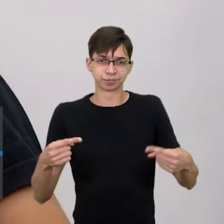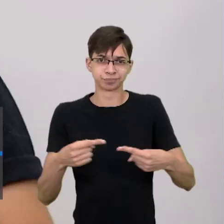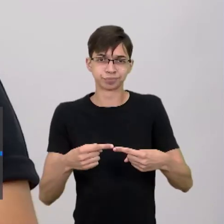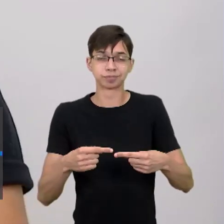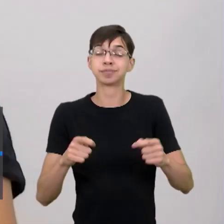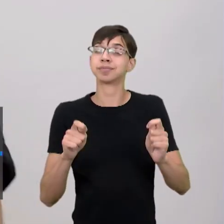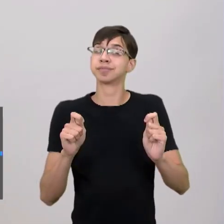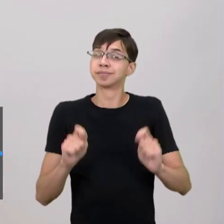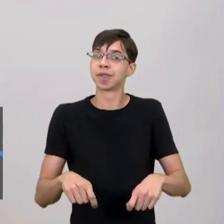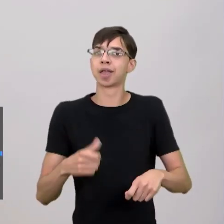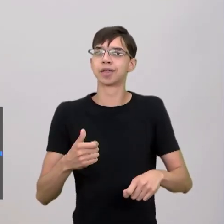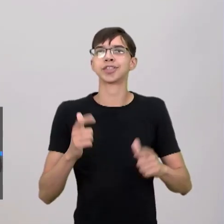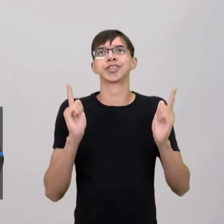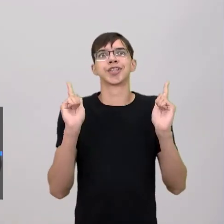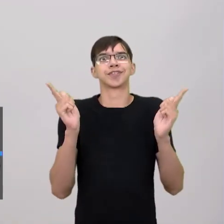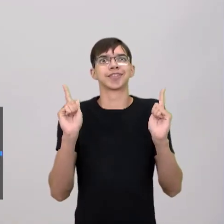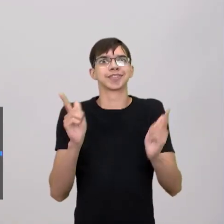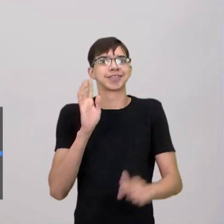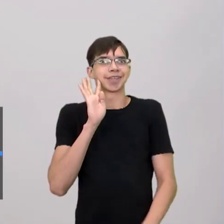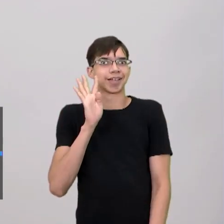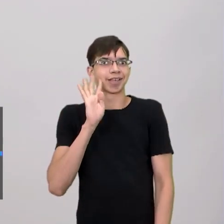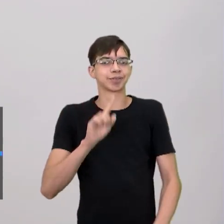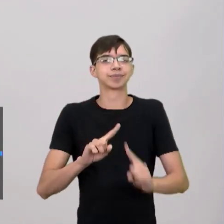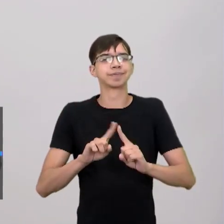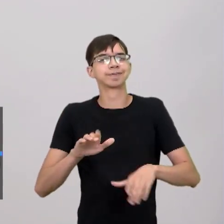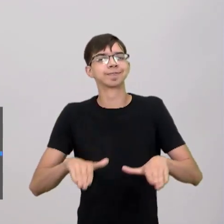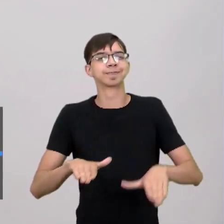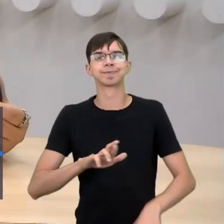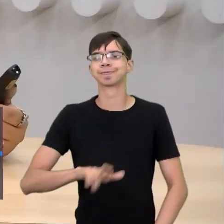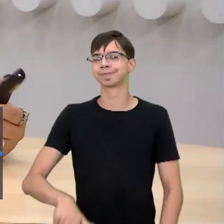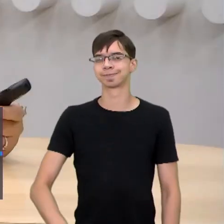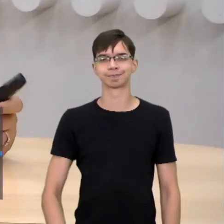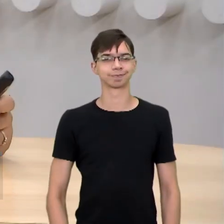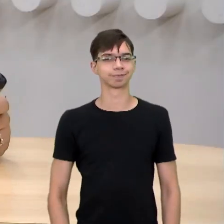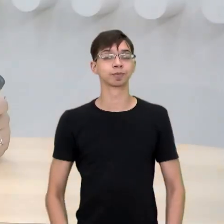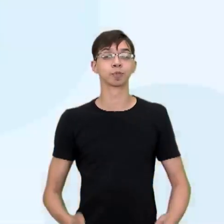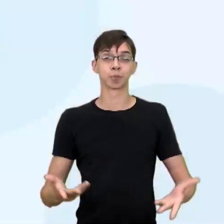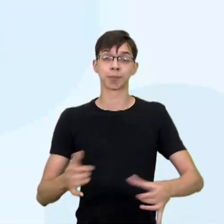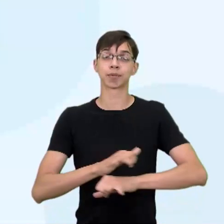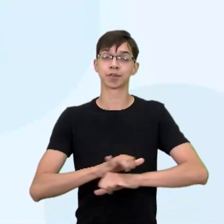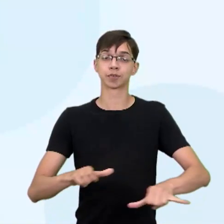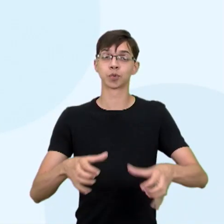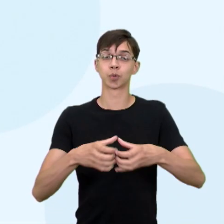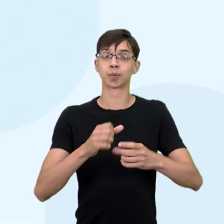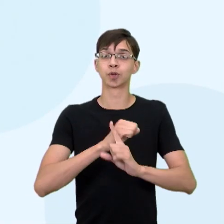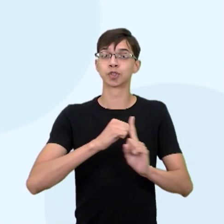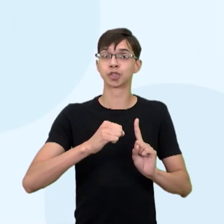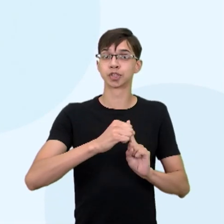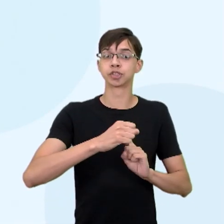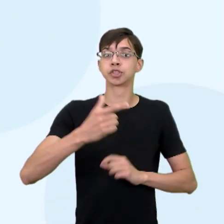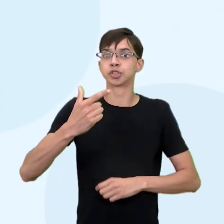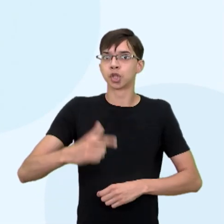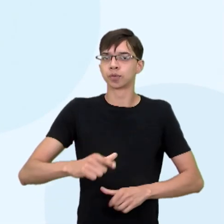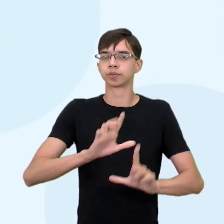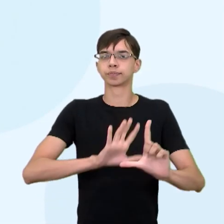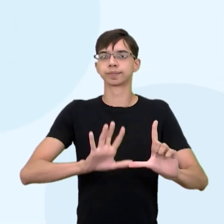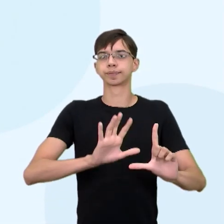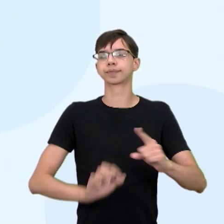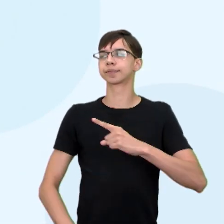não. Tá? Então, quando a gente tá falando de grupos sociais, né, vou até pedir para colocar na tela de novo, a gente tá falando